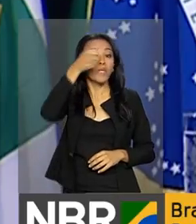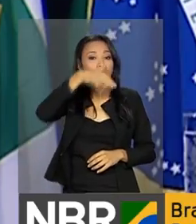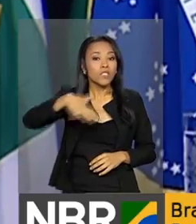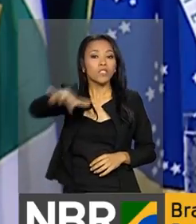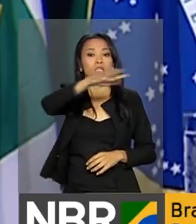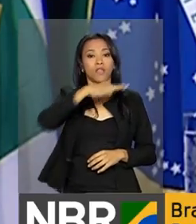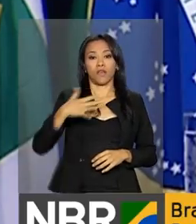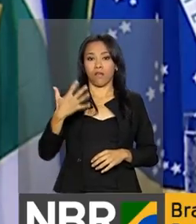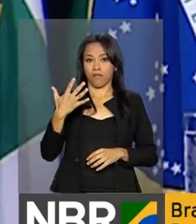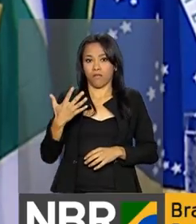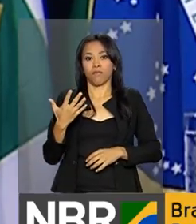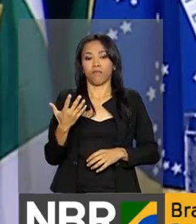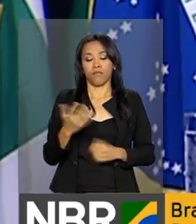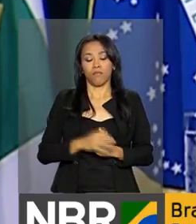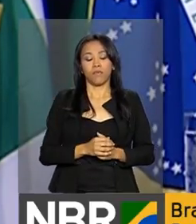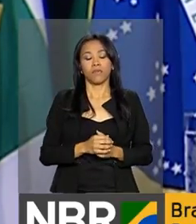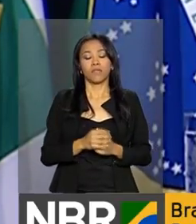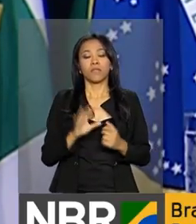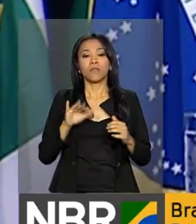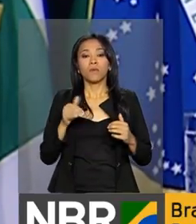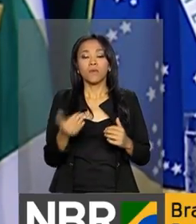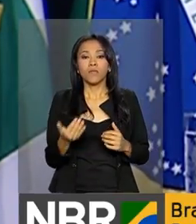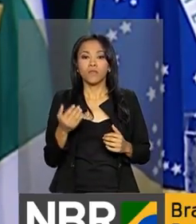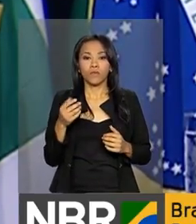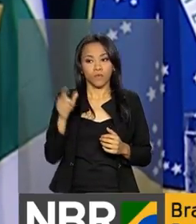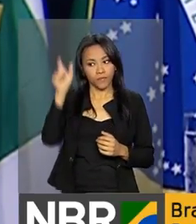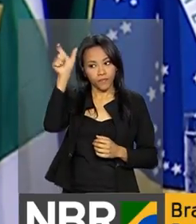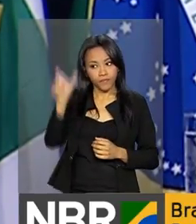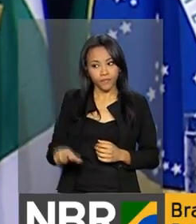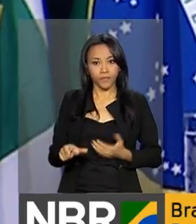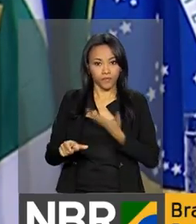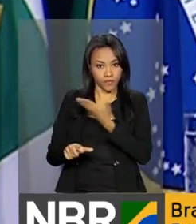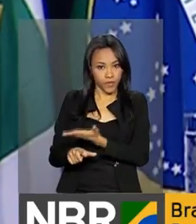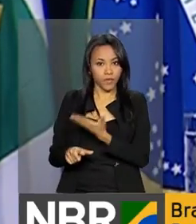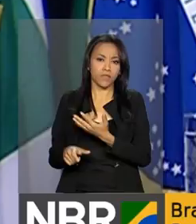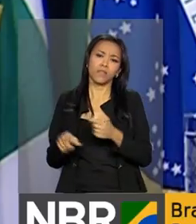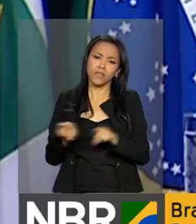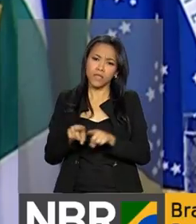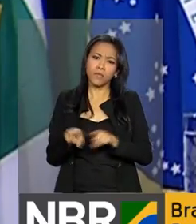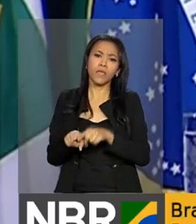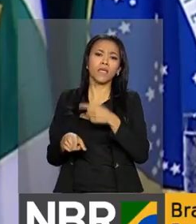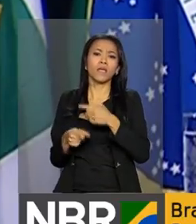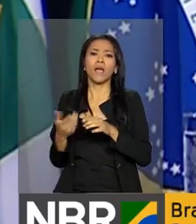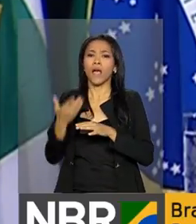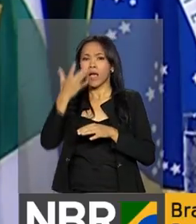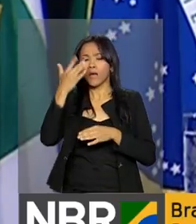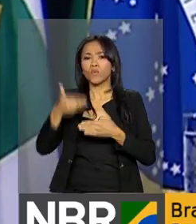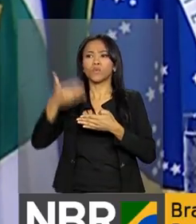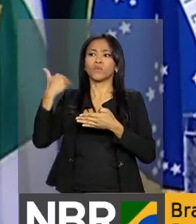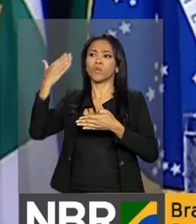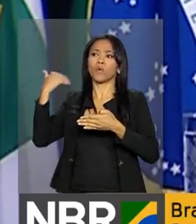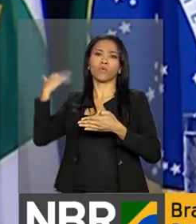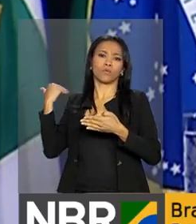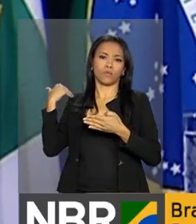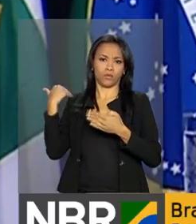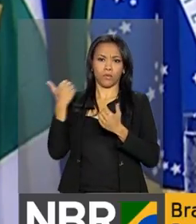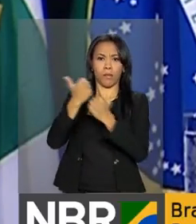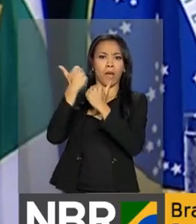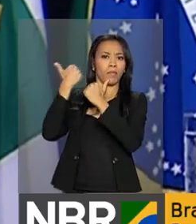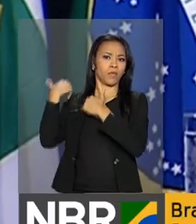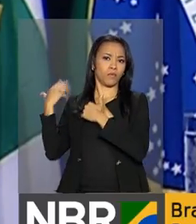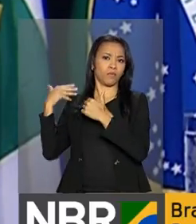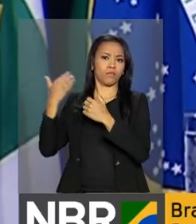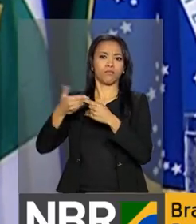na medida em que vossa excelência ao lado de todos os seus anteriores fizeram pelo ministério